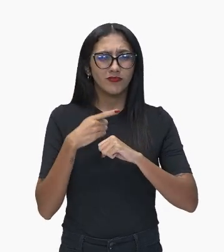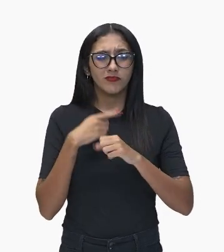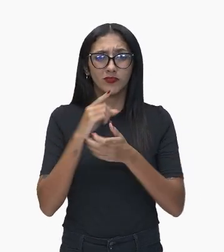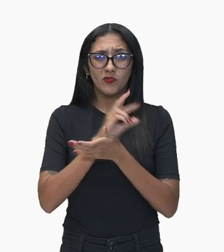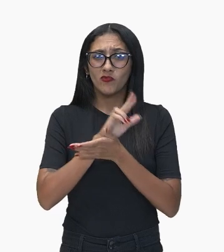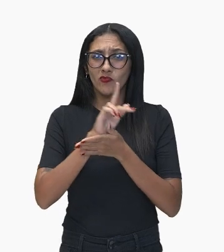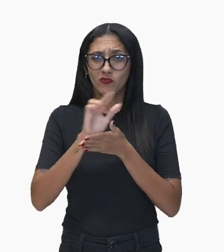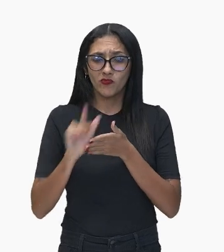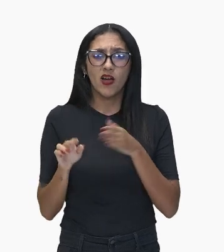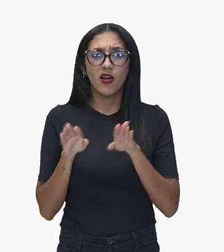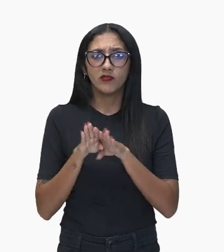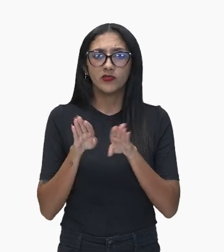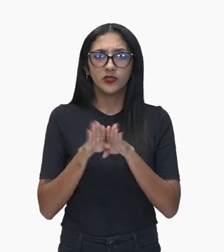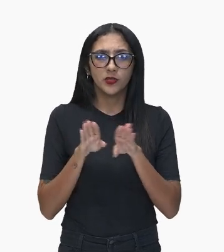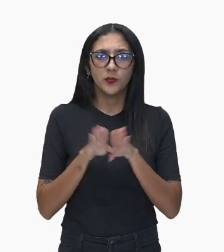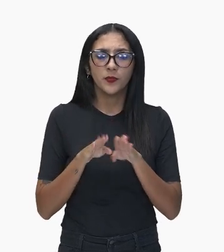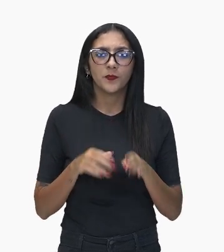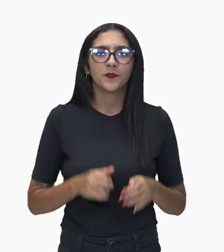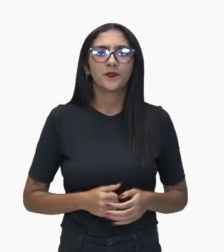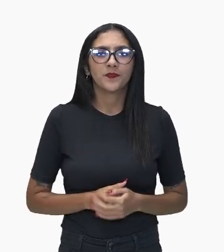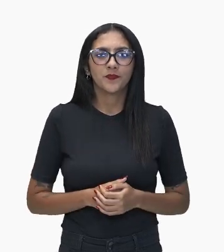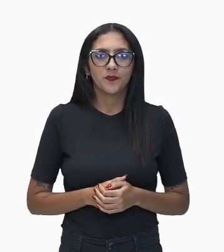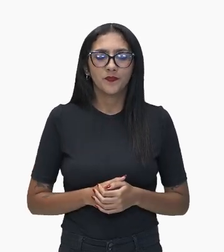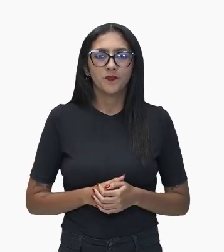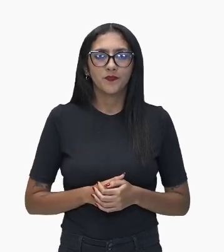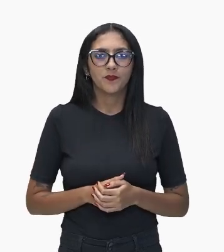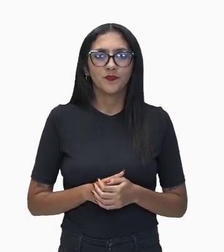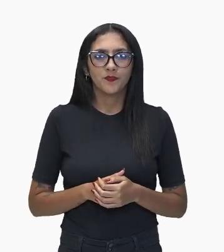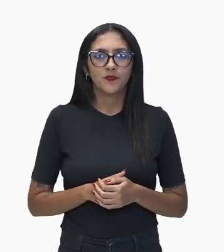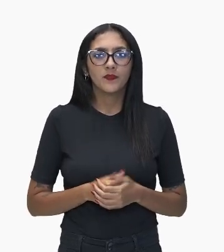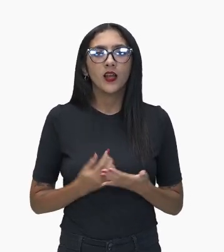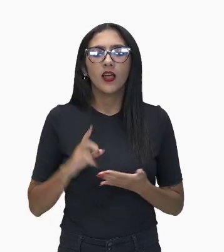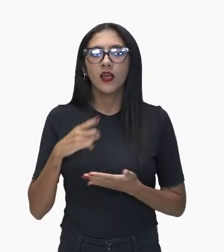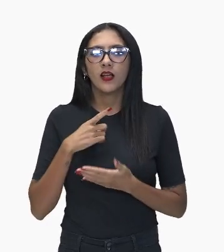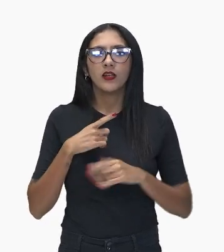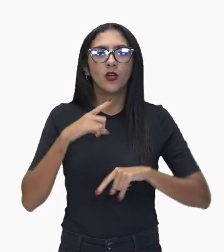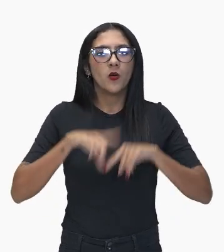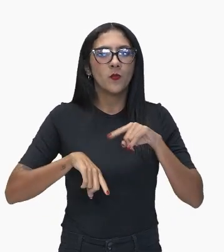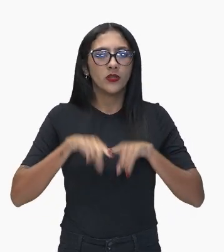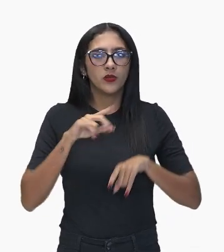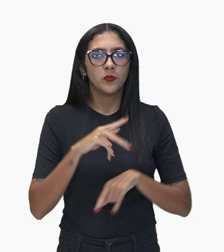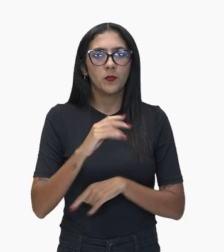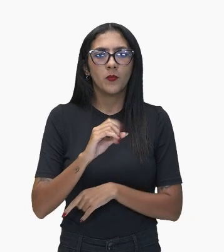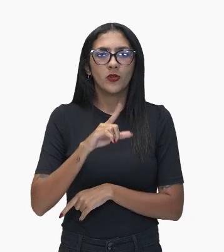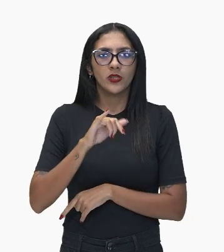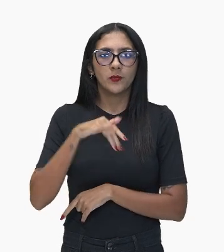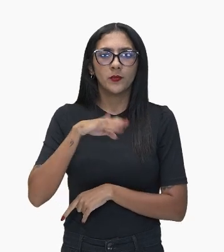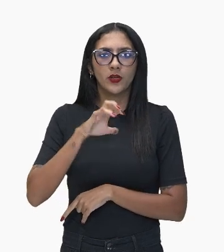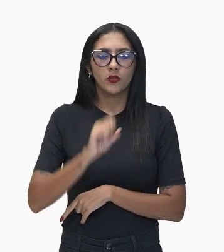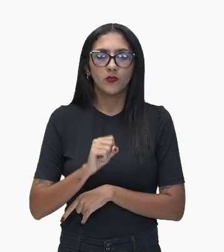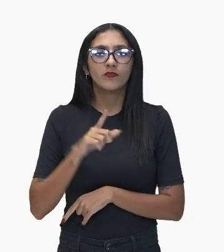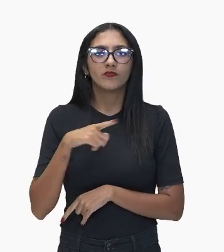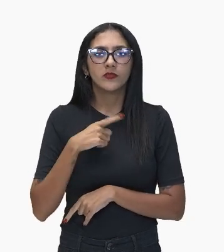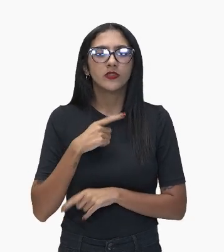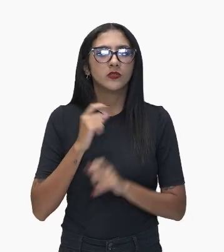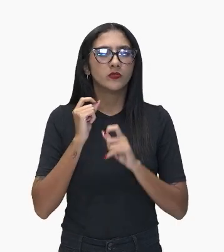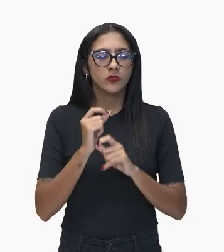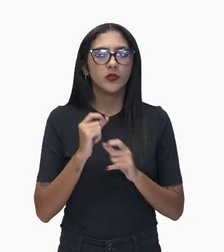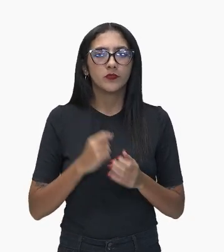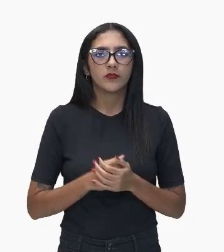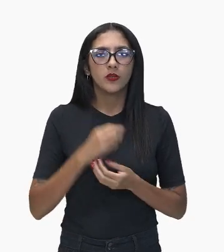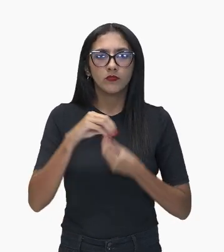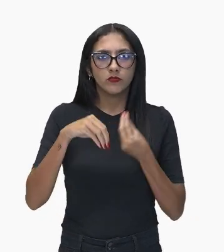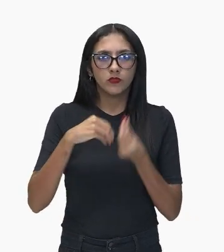infinidade de moléculas de glicose. Então, aí, a celulose é o polímero composto de glicose, está ali destacado